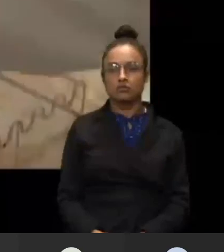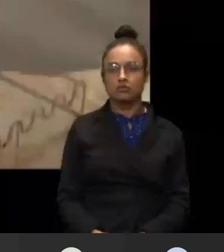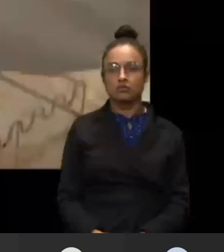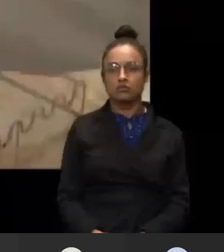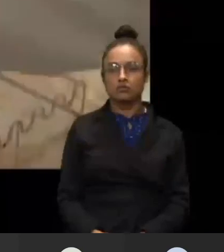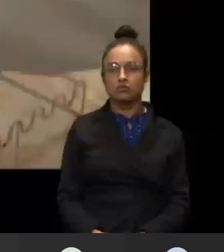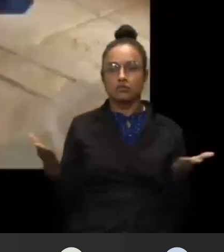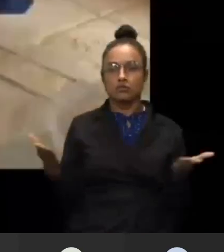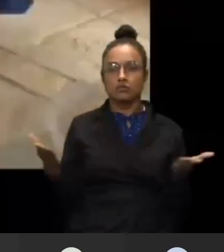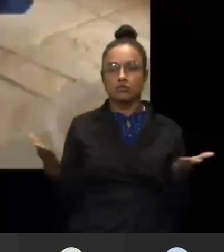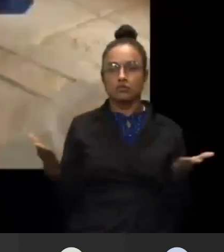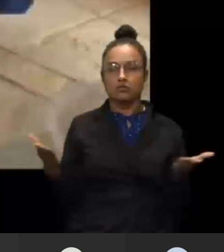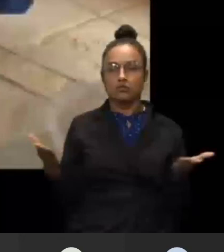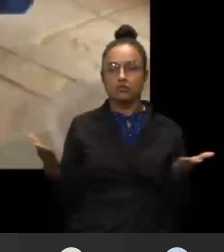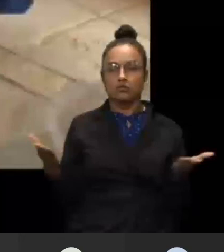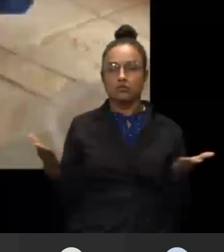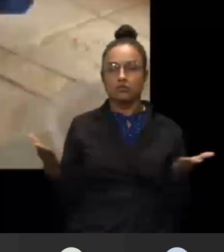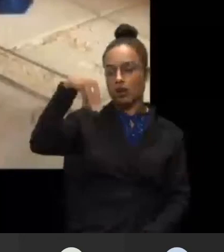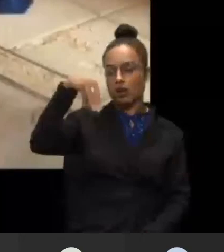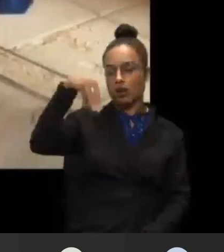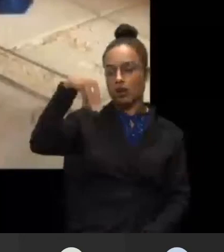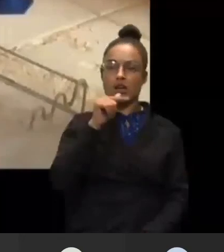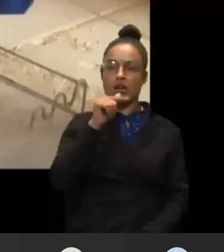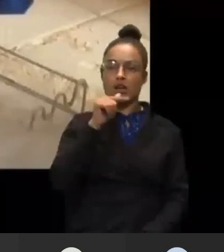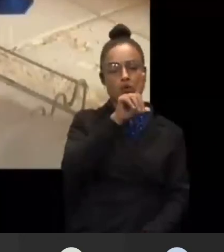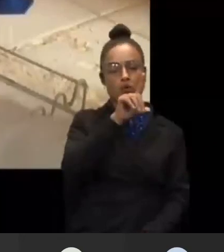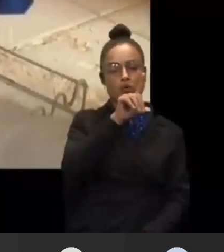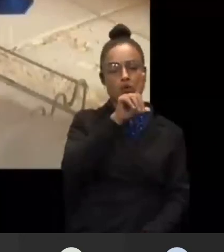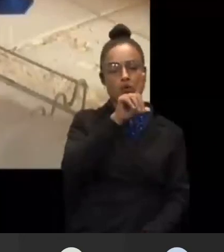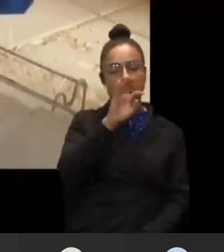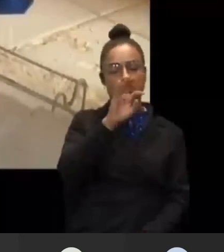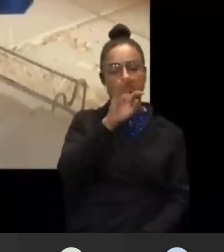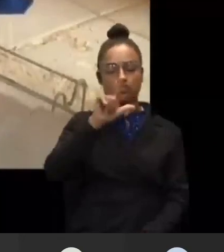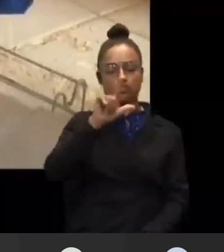E agora os 10 ml de água destilada.